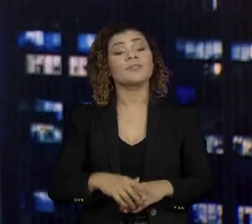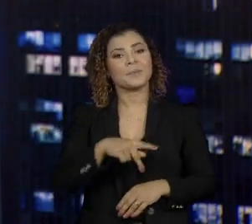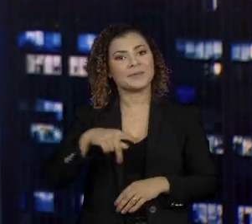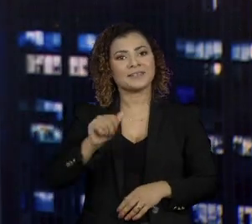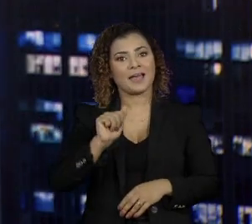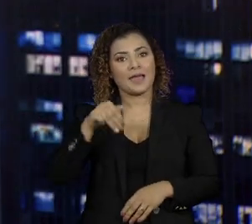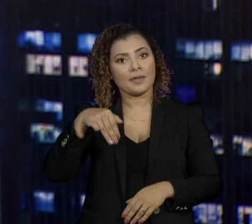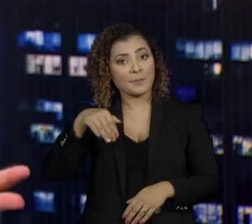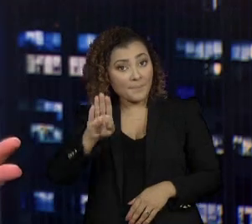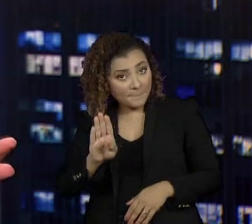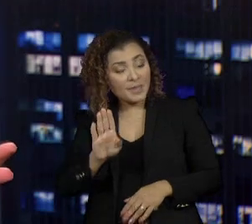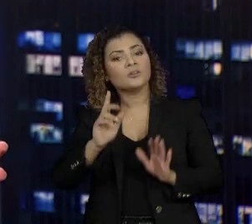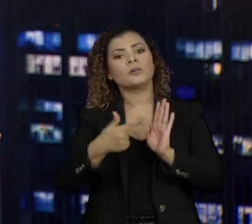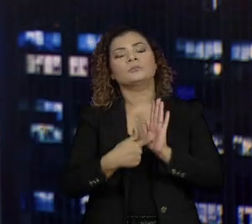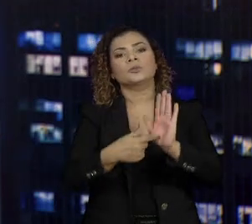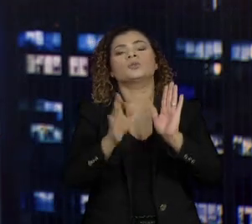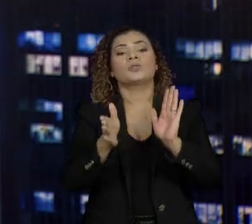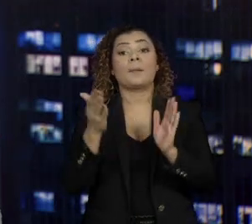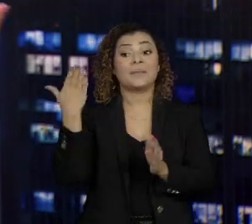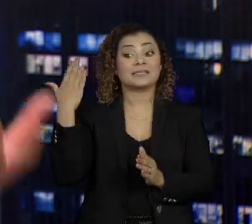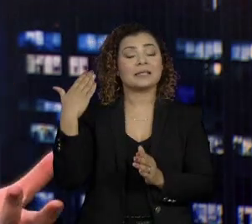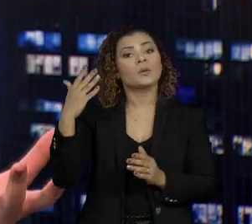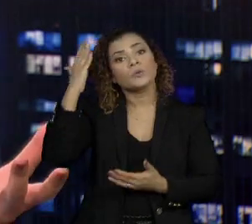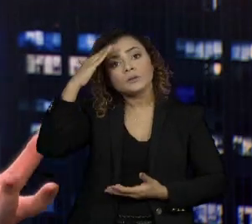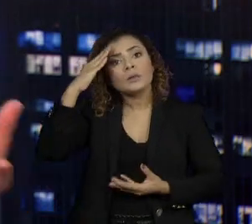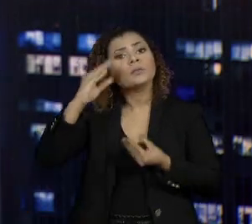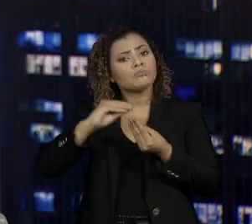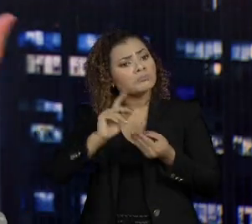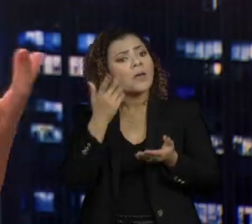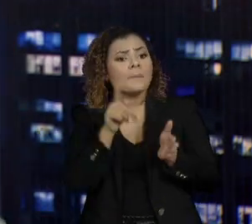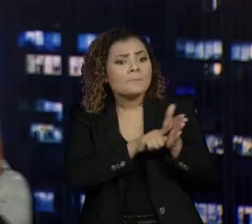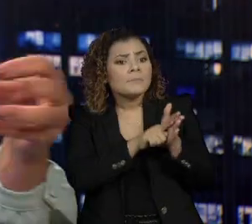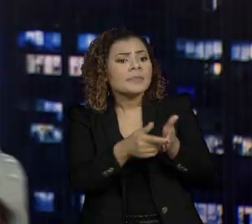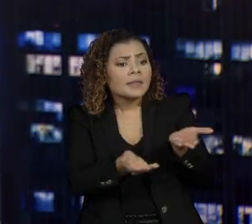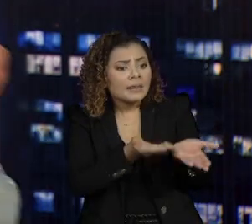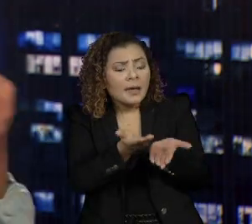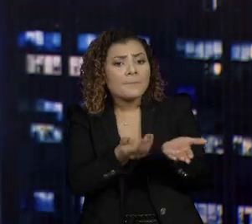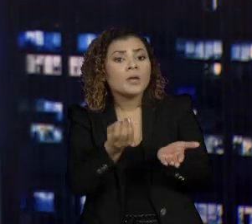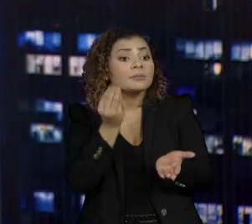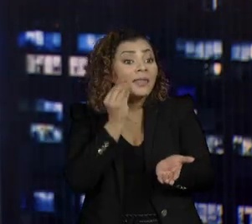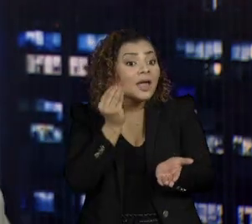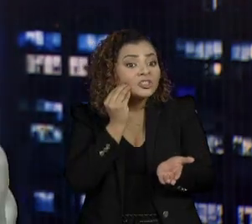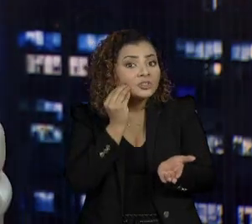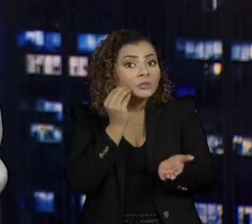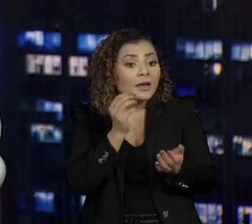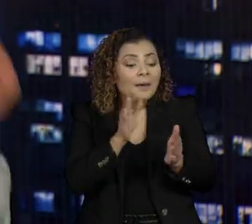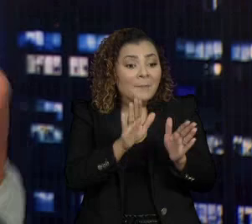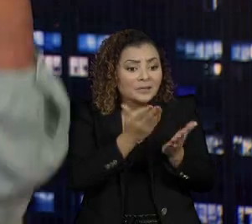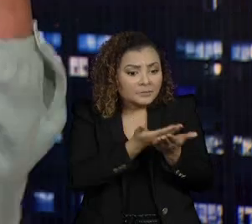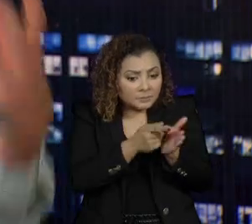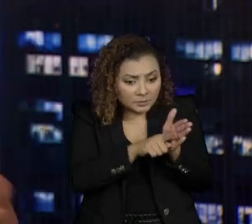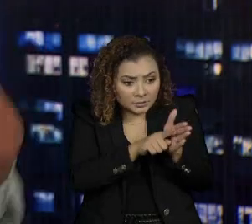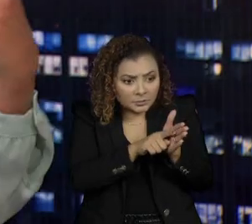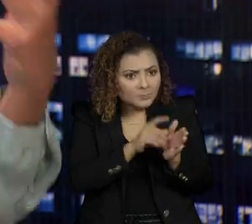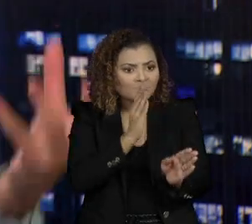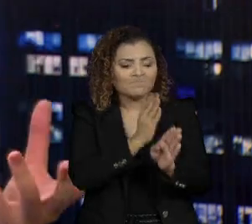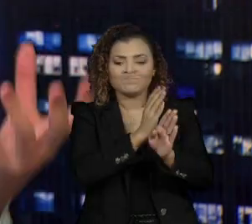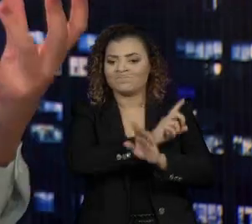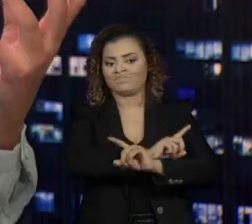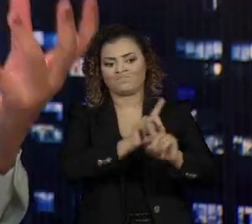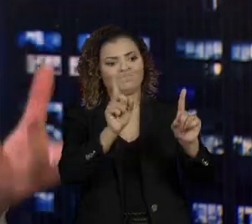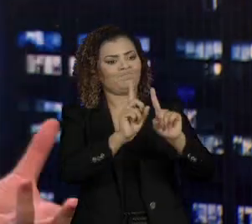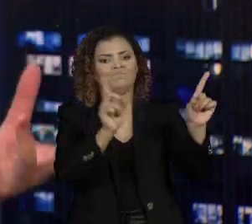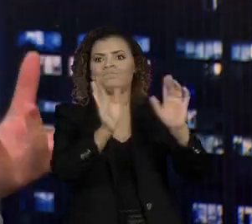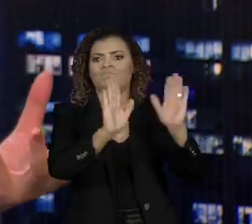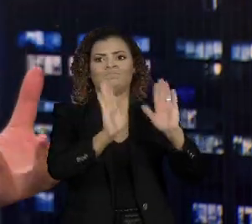aí que no início existia um outro entendimento em relação ao tratamento precoce, mas depois os estudos mostraram o contrário, a ciência mostrou